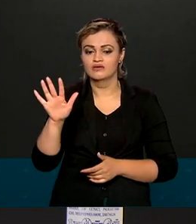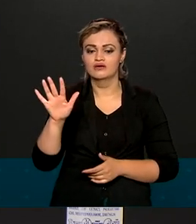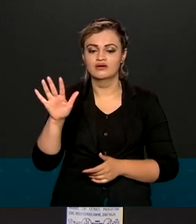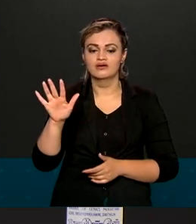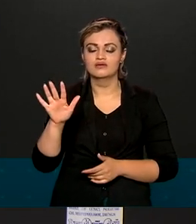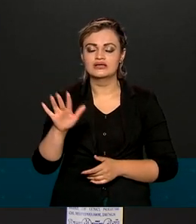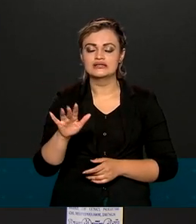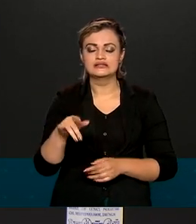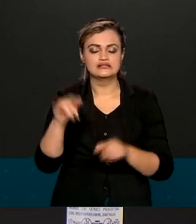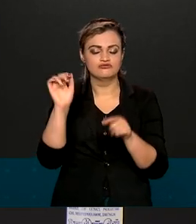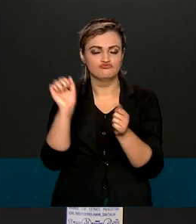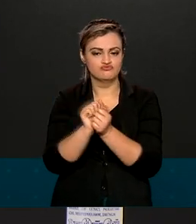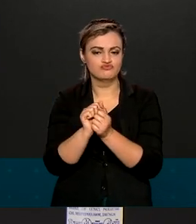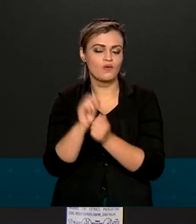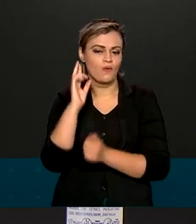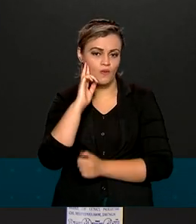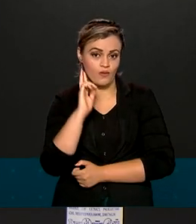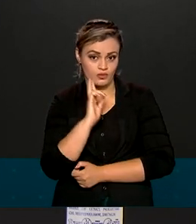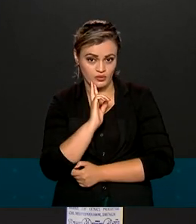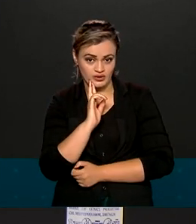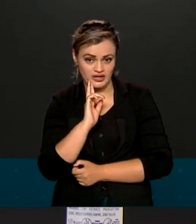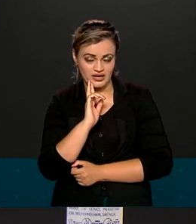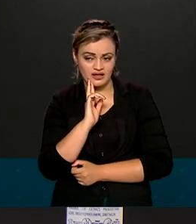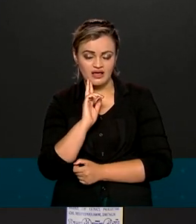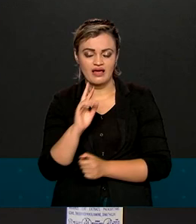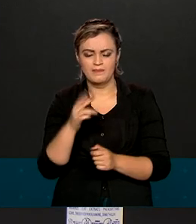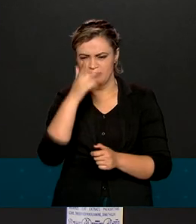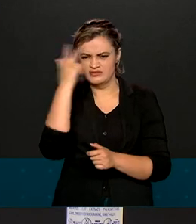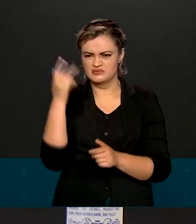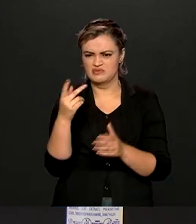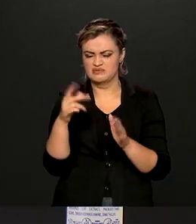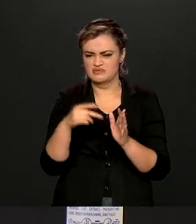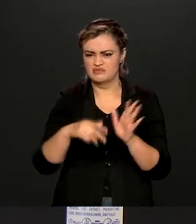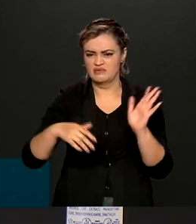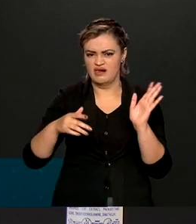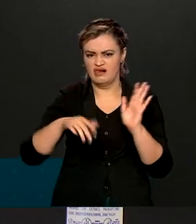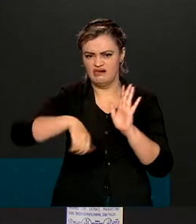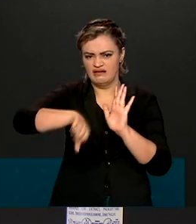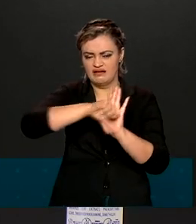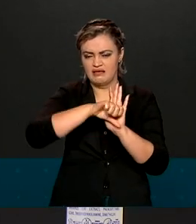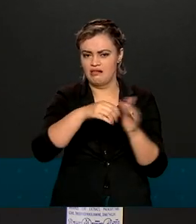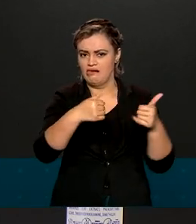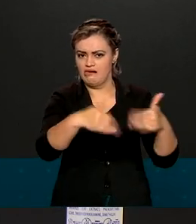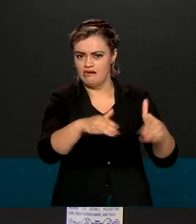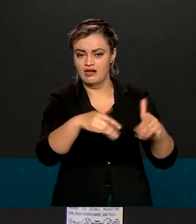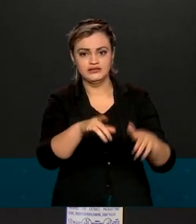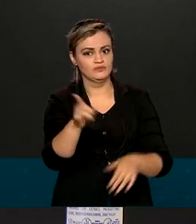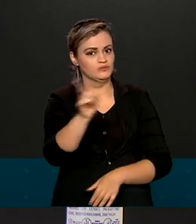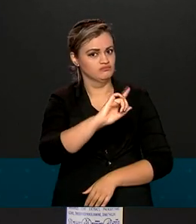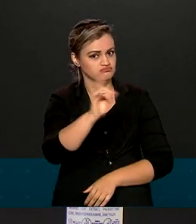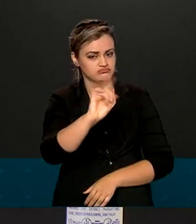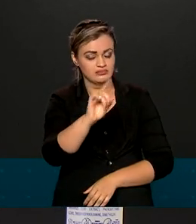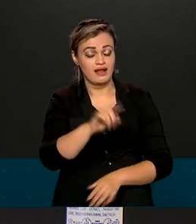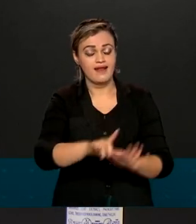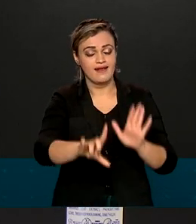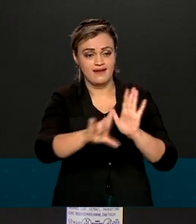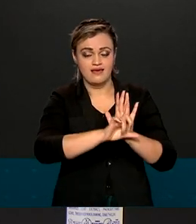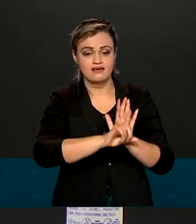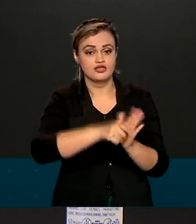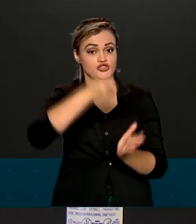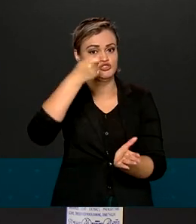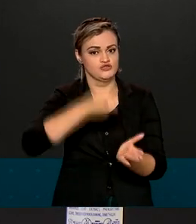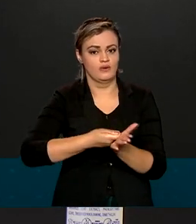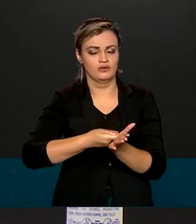o Estado de Rondônia não deixarão esses criminosos atuarem de maneira impunha. Lei e ordem serão